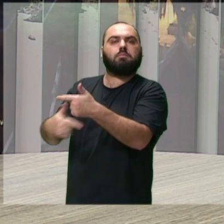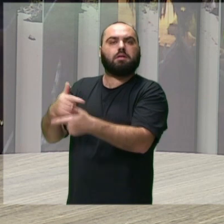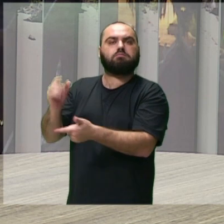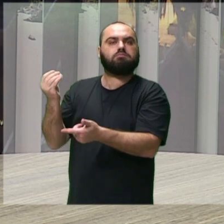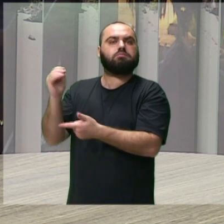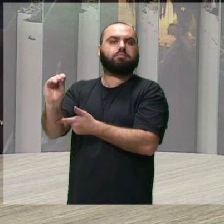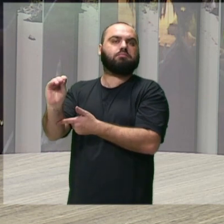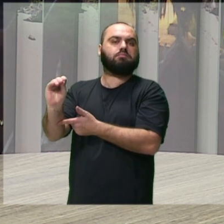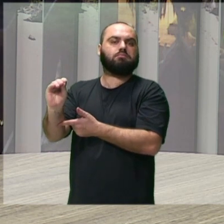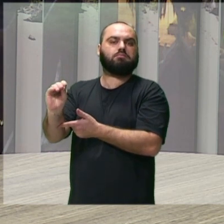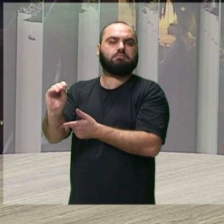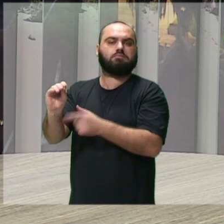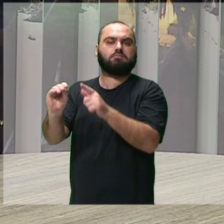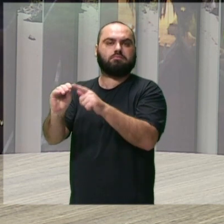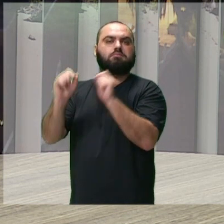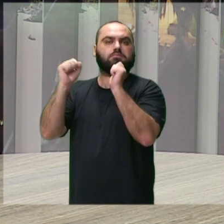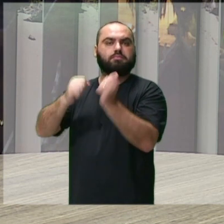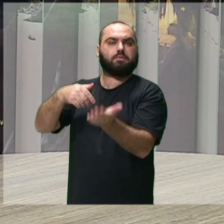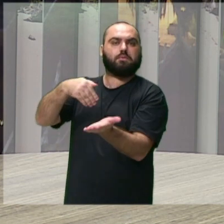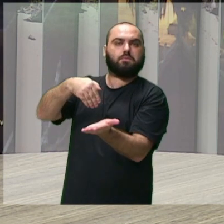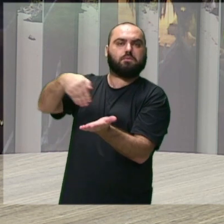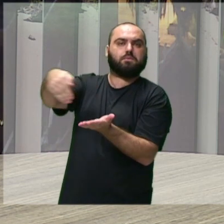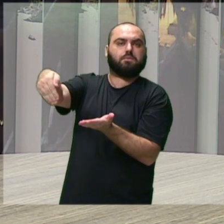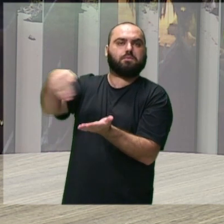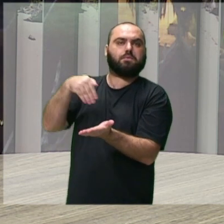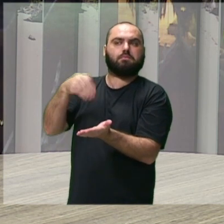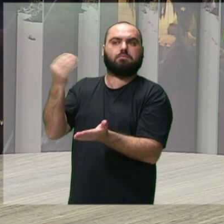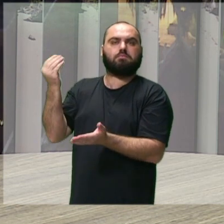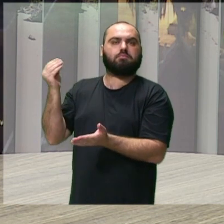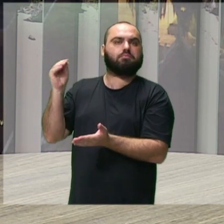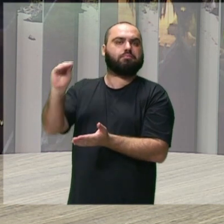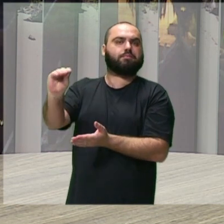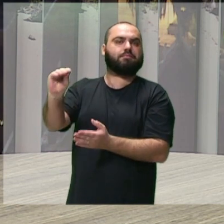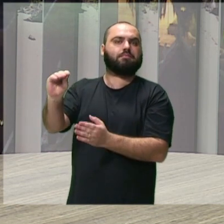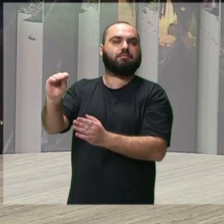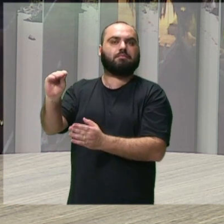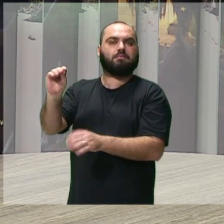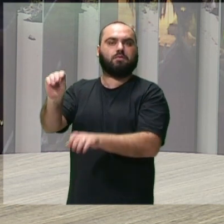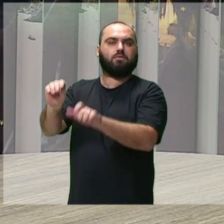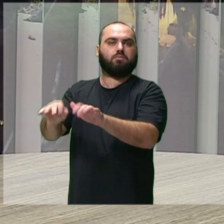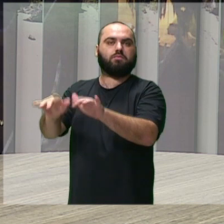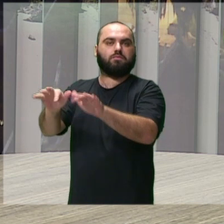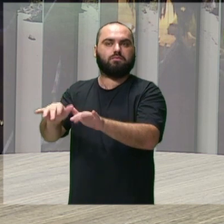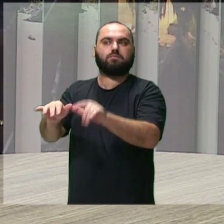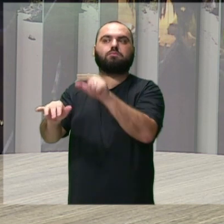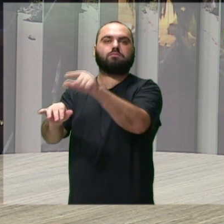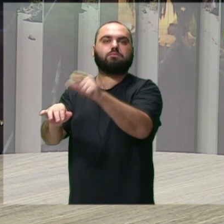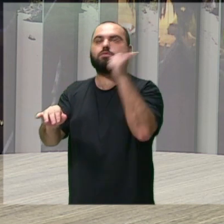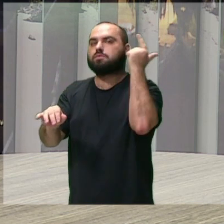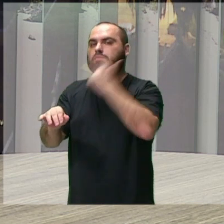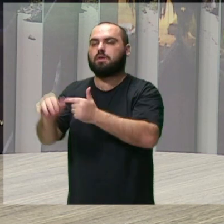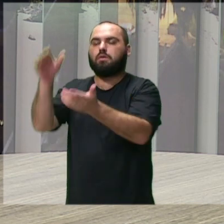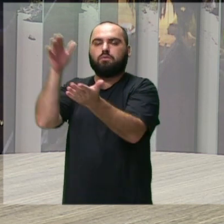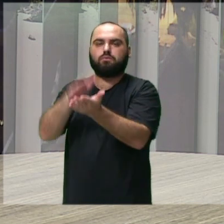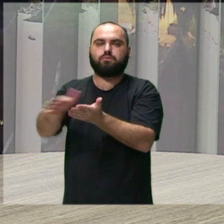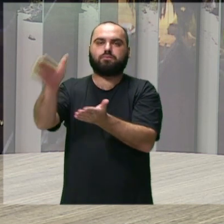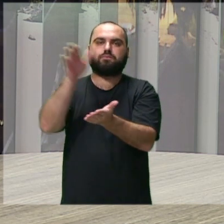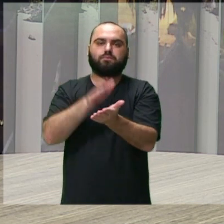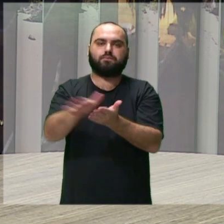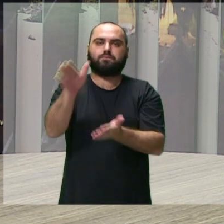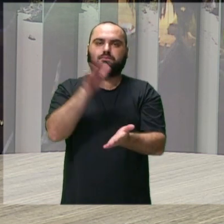desse trabalho eu posso digitalizar, e através da digitalização me permite a impressão